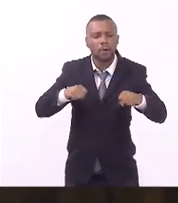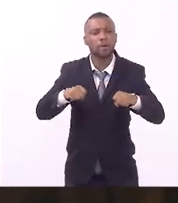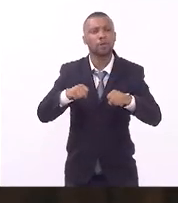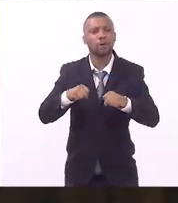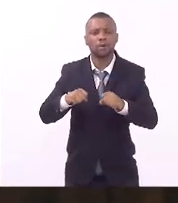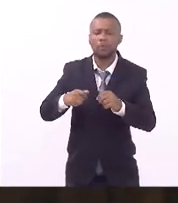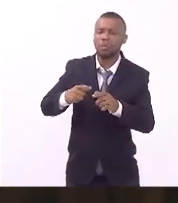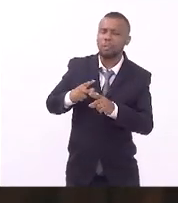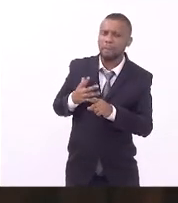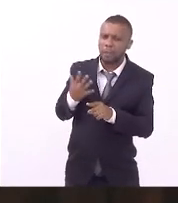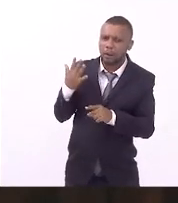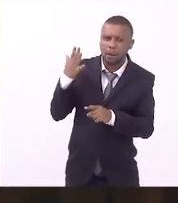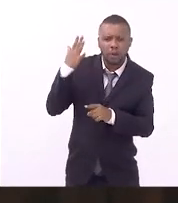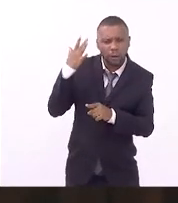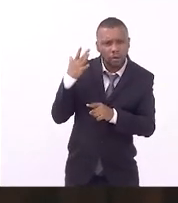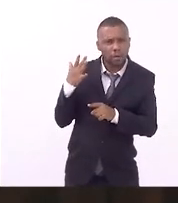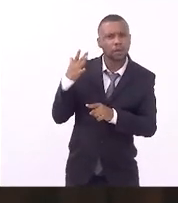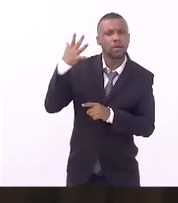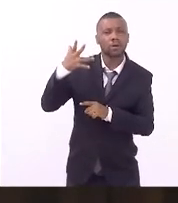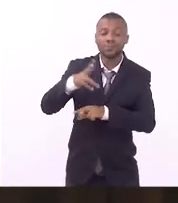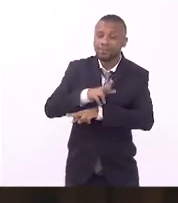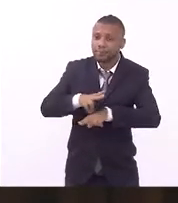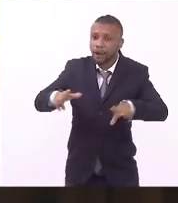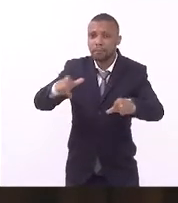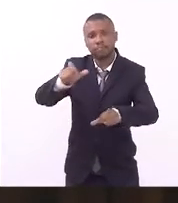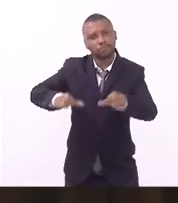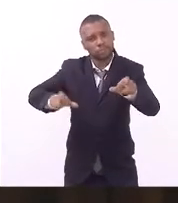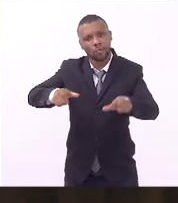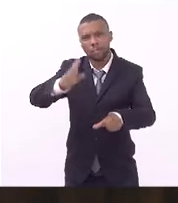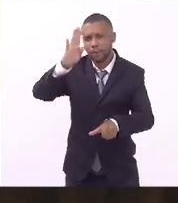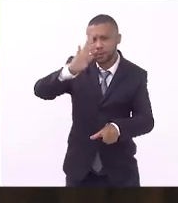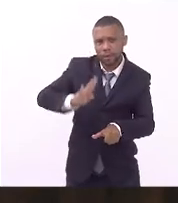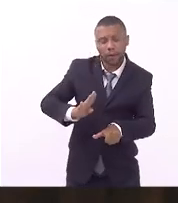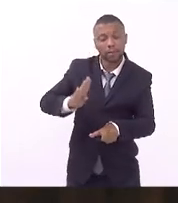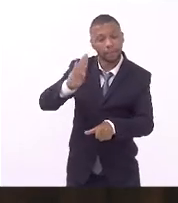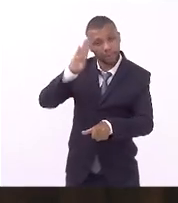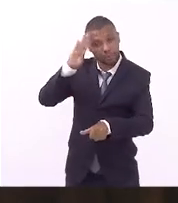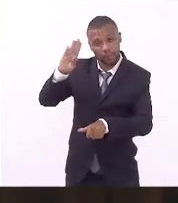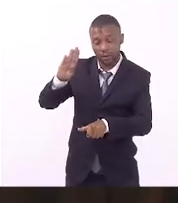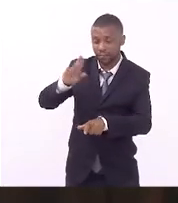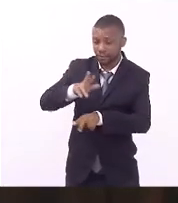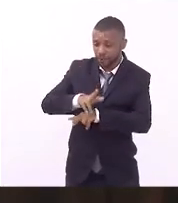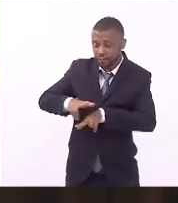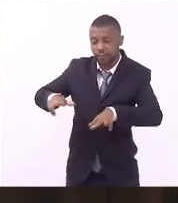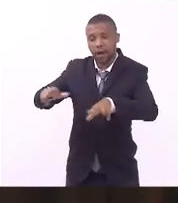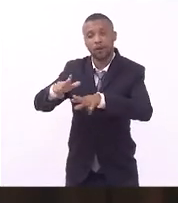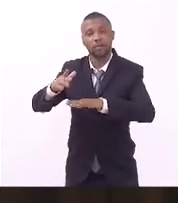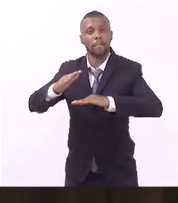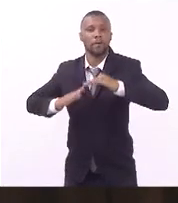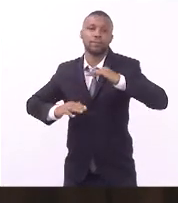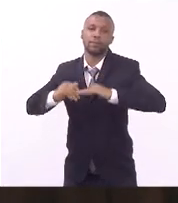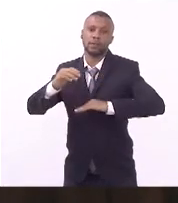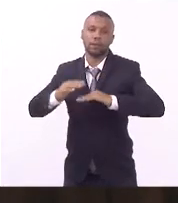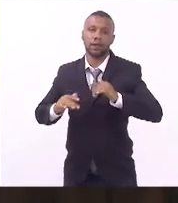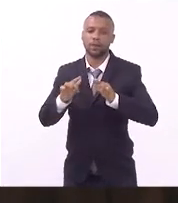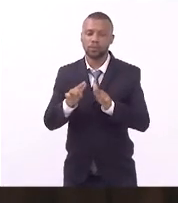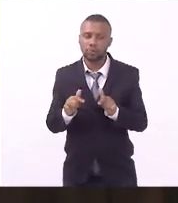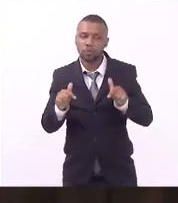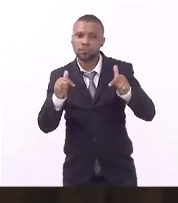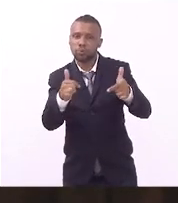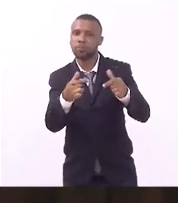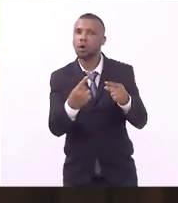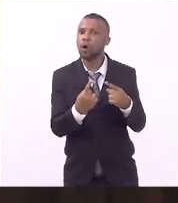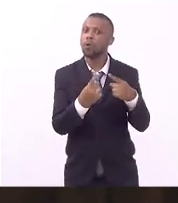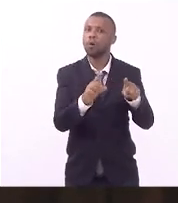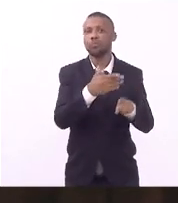de inúmeros brasileiros e brasileiras, entre eles diversos jornalistas que corajosamente se ergueram contra os períodos